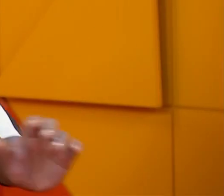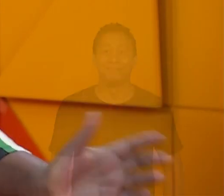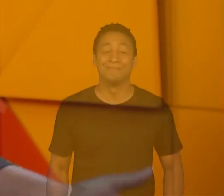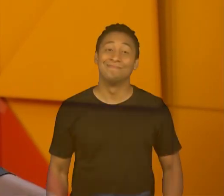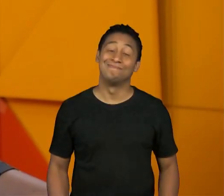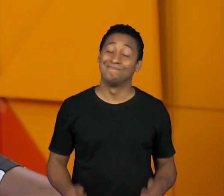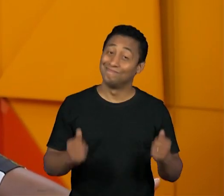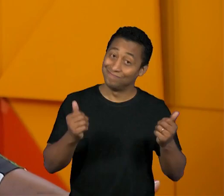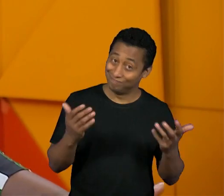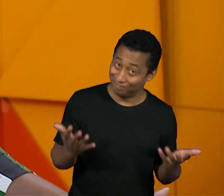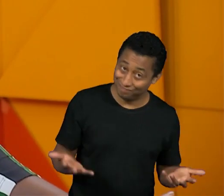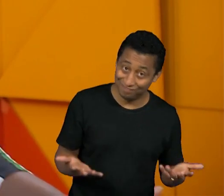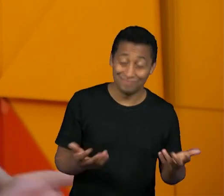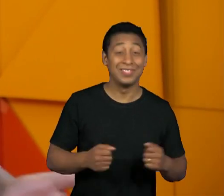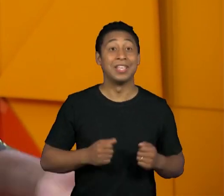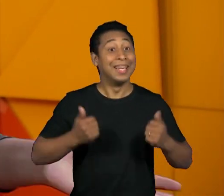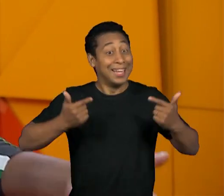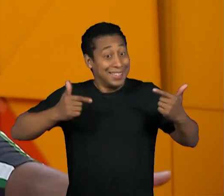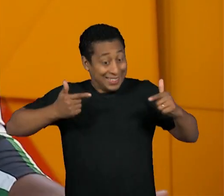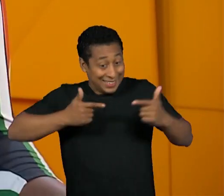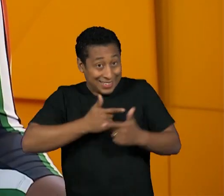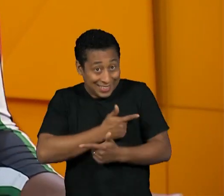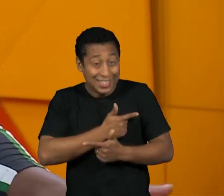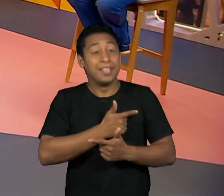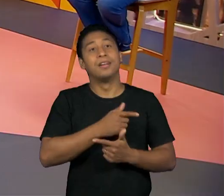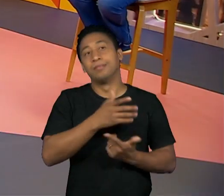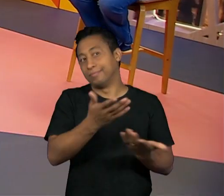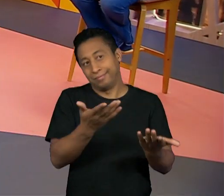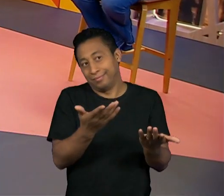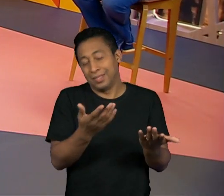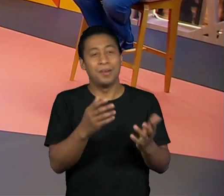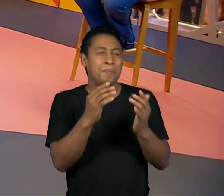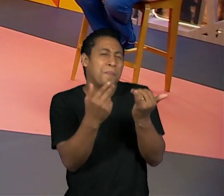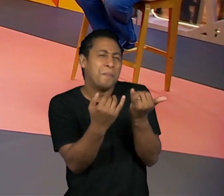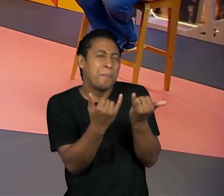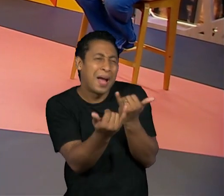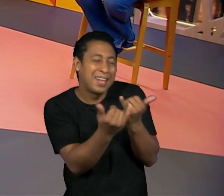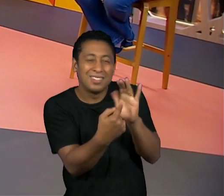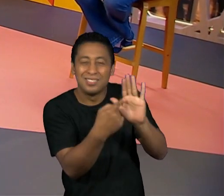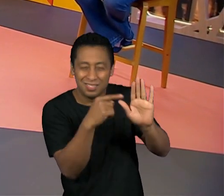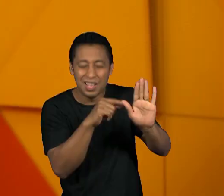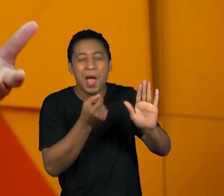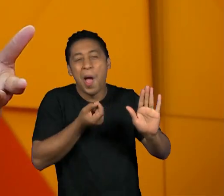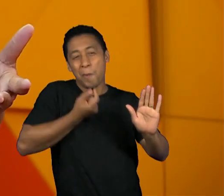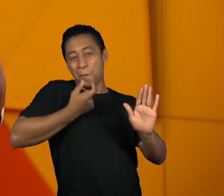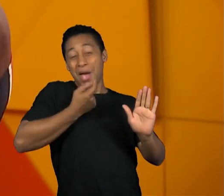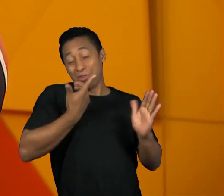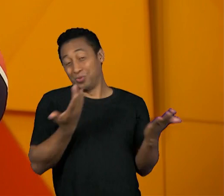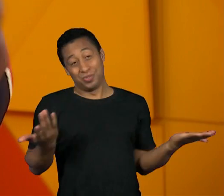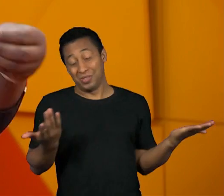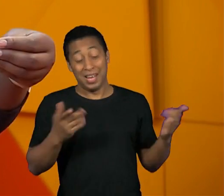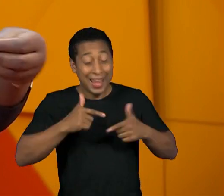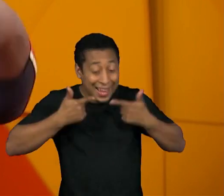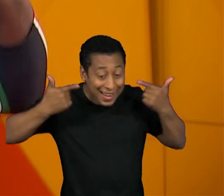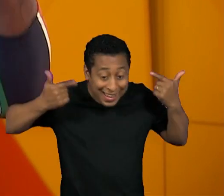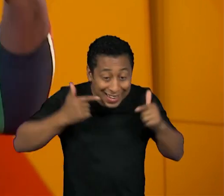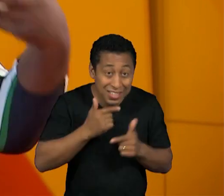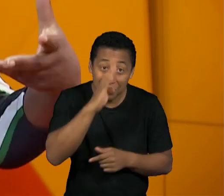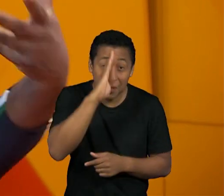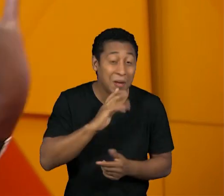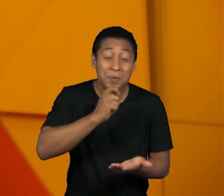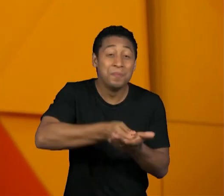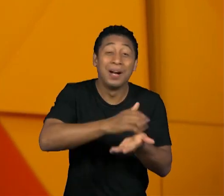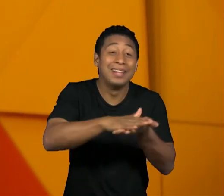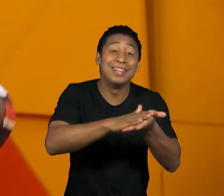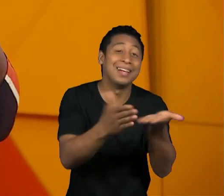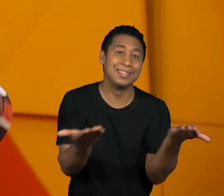Pois bem, viva o riso, esse excelente remédio de graça, né? De graça. Juliana, e aí? Todas as emoções, cada uma das emoções tem uma função